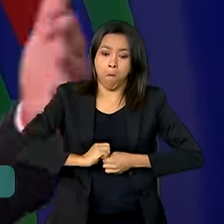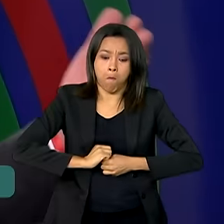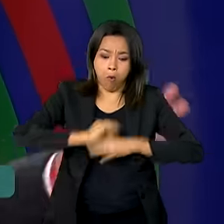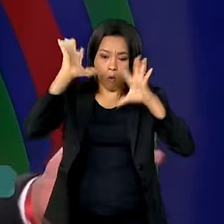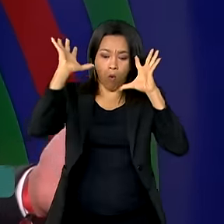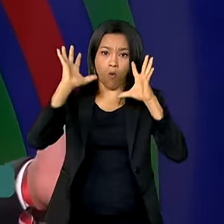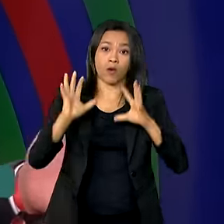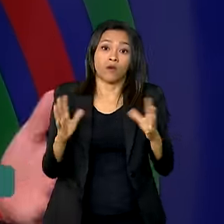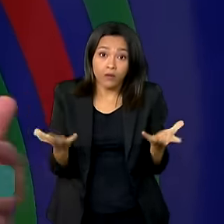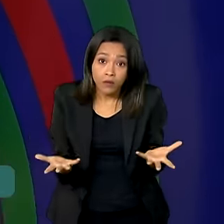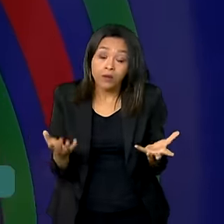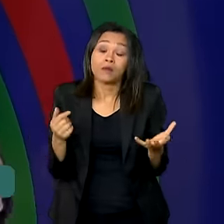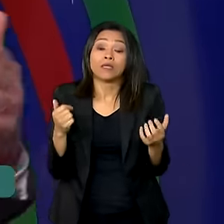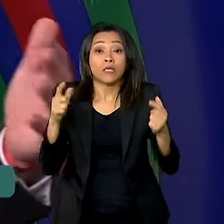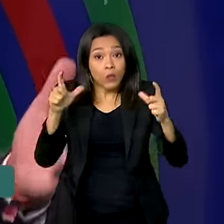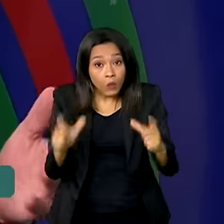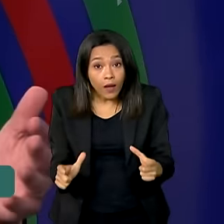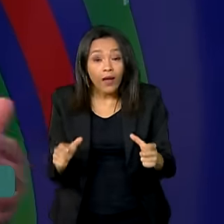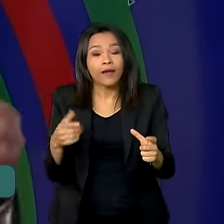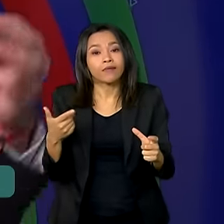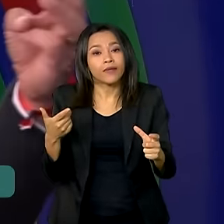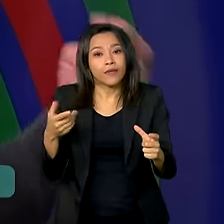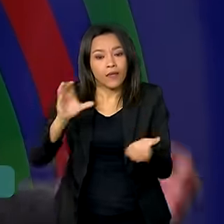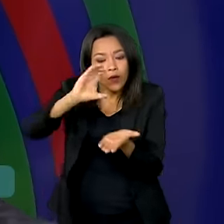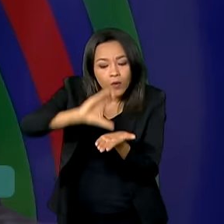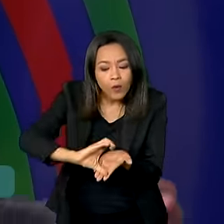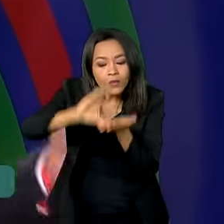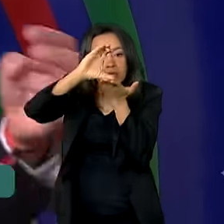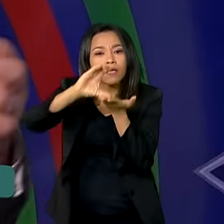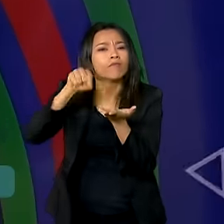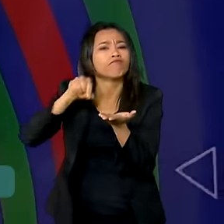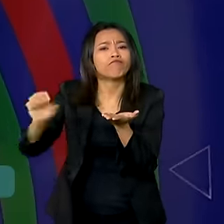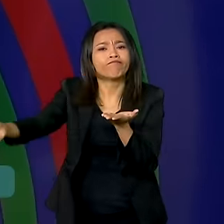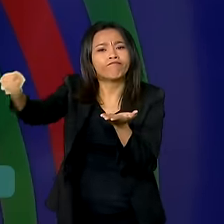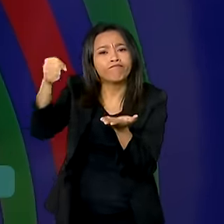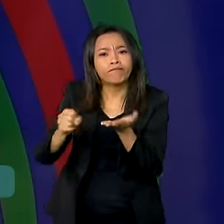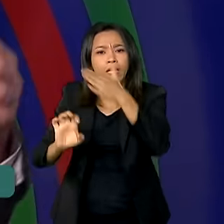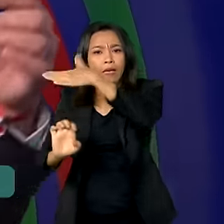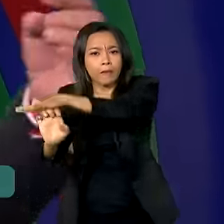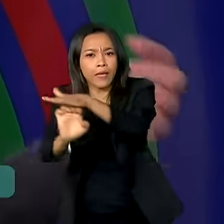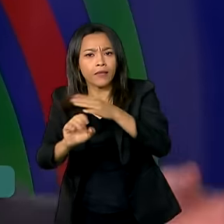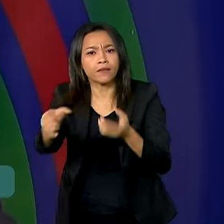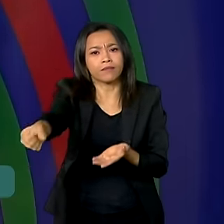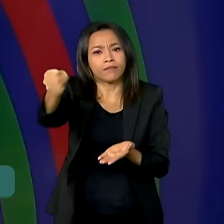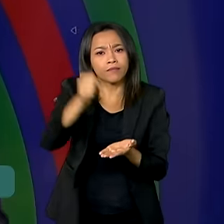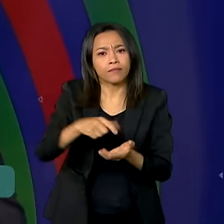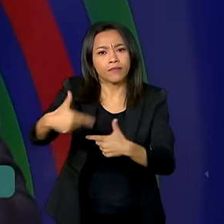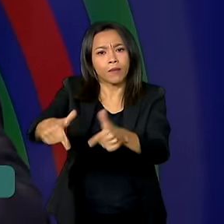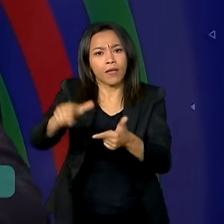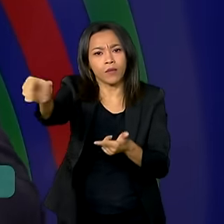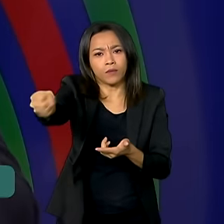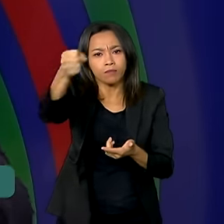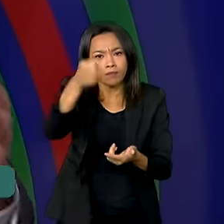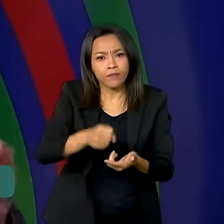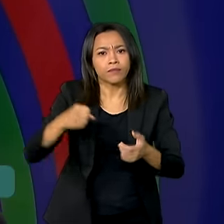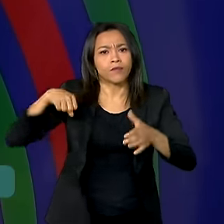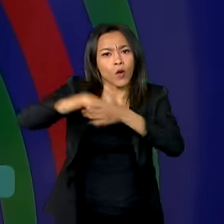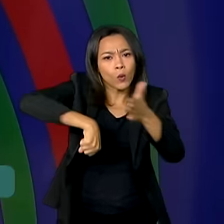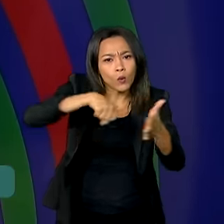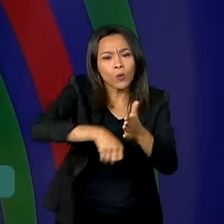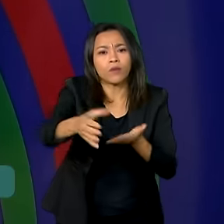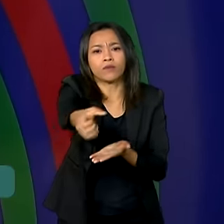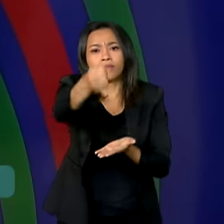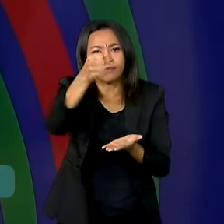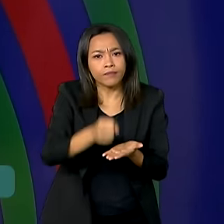E espaços como esse, que a gente reúne no Conselhão, empresários, trabalhadores, ativistas sociais, gente que é da academia,